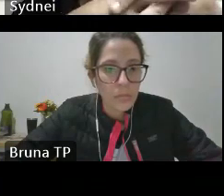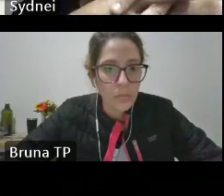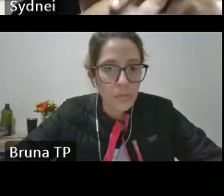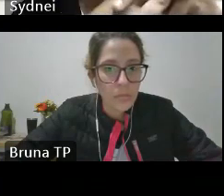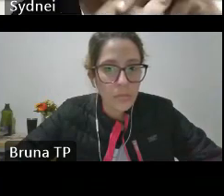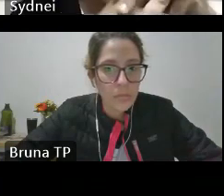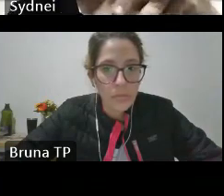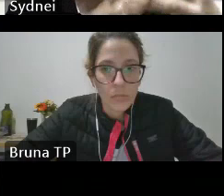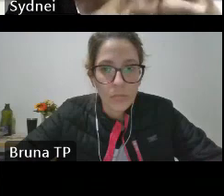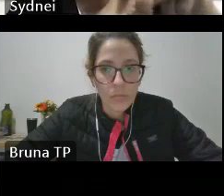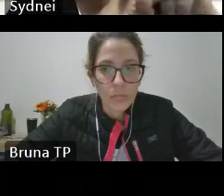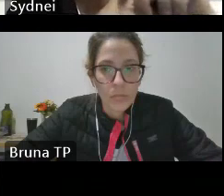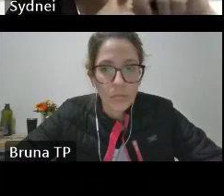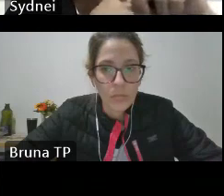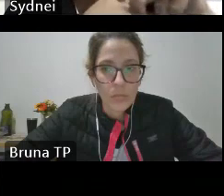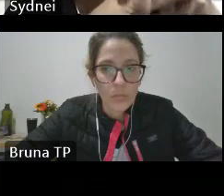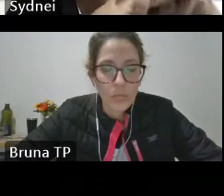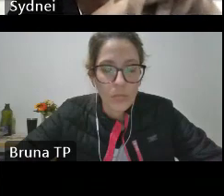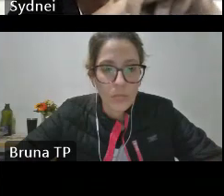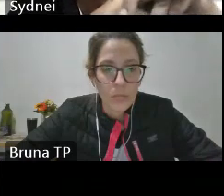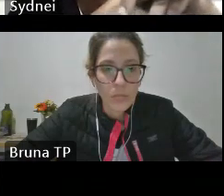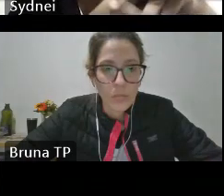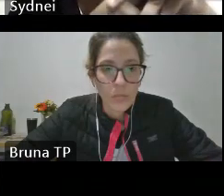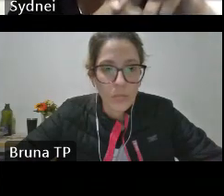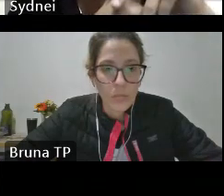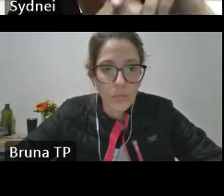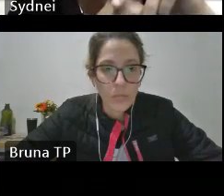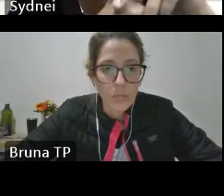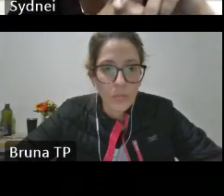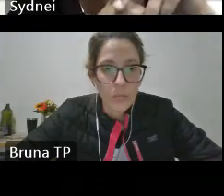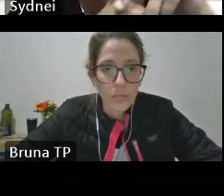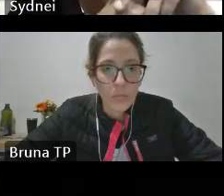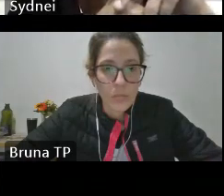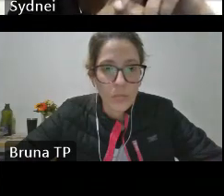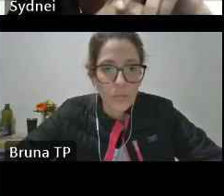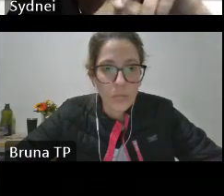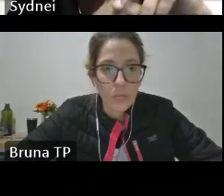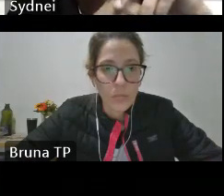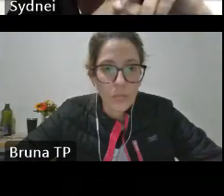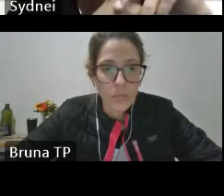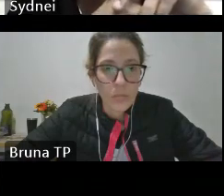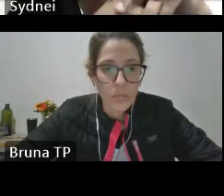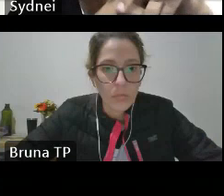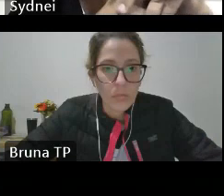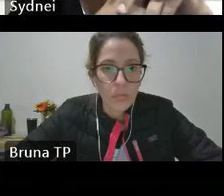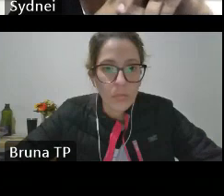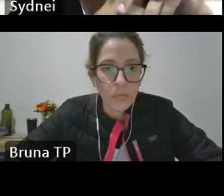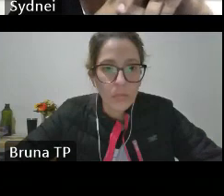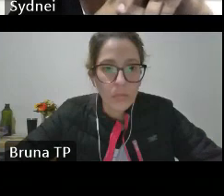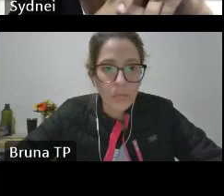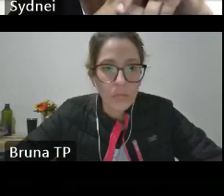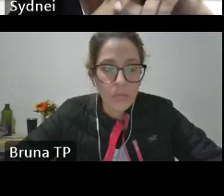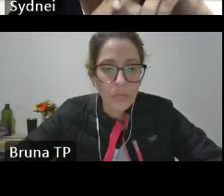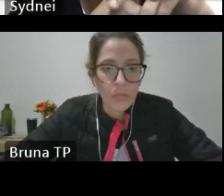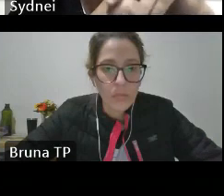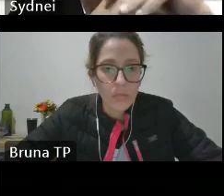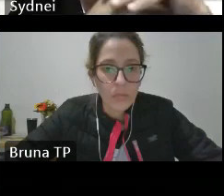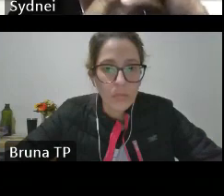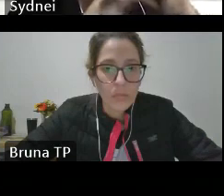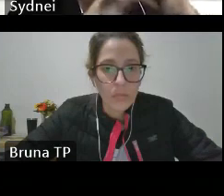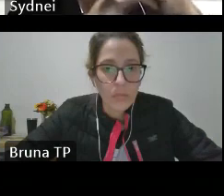uma placa. E agora estou mudando para outra acabamento casa. 3D. E agora estou mudando para uma casa